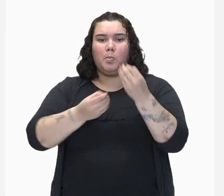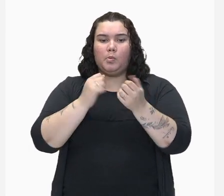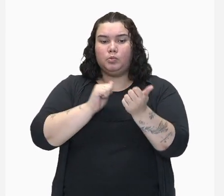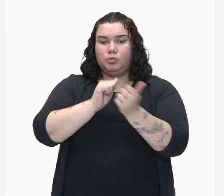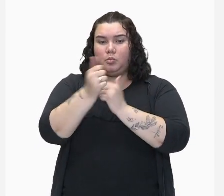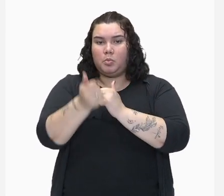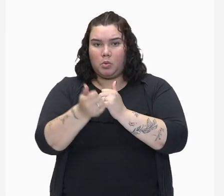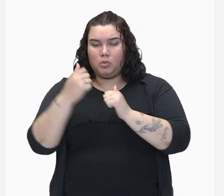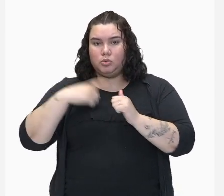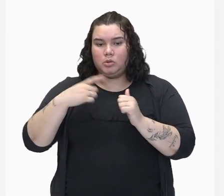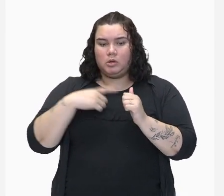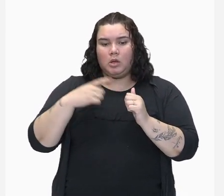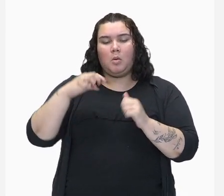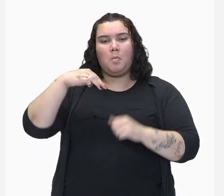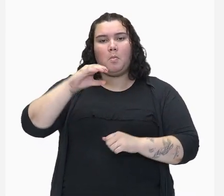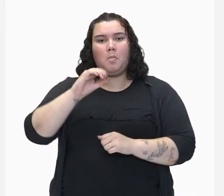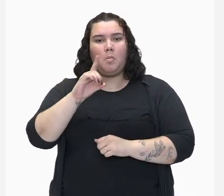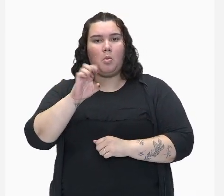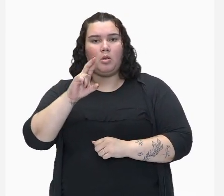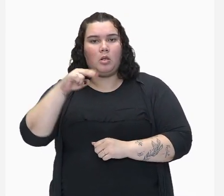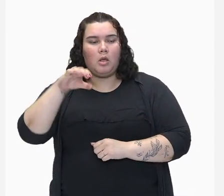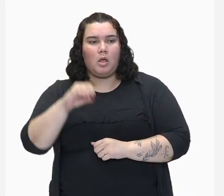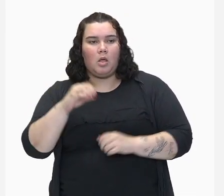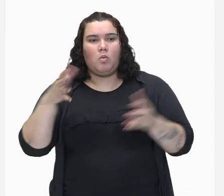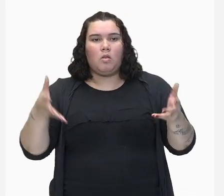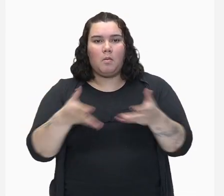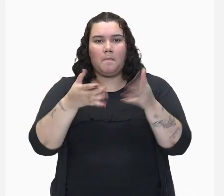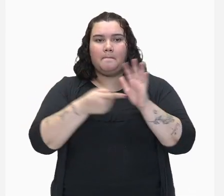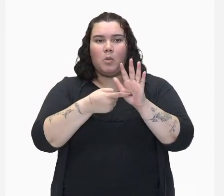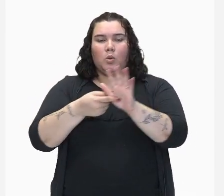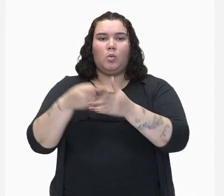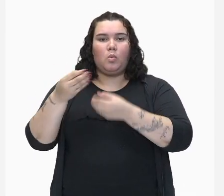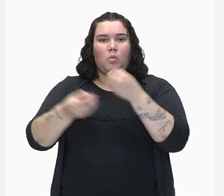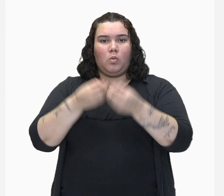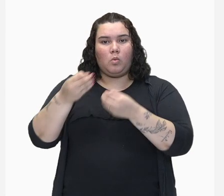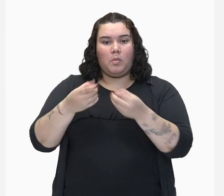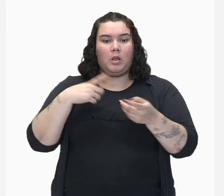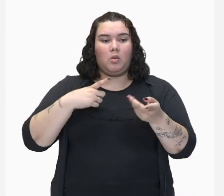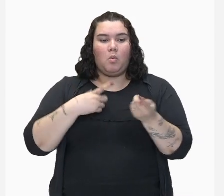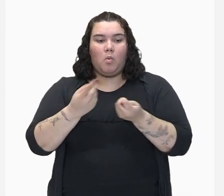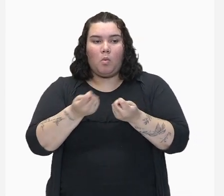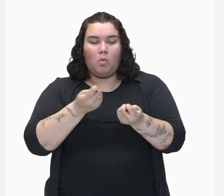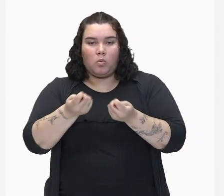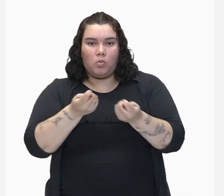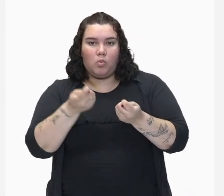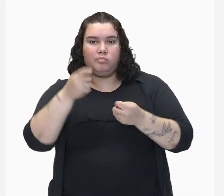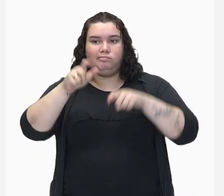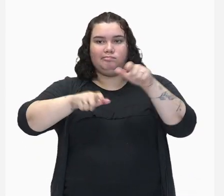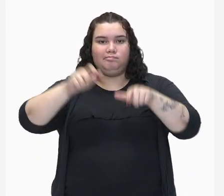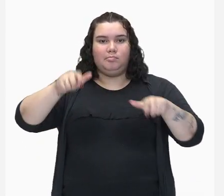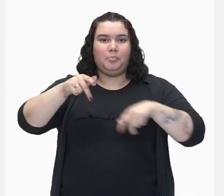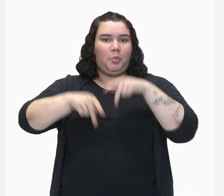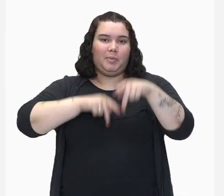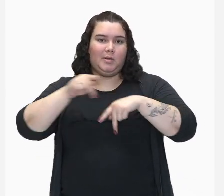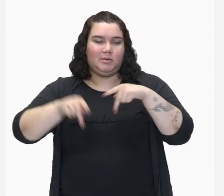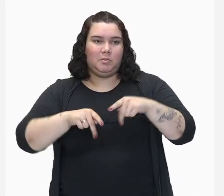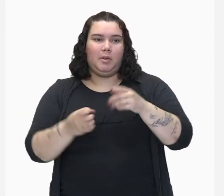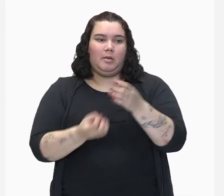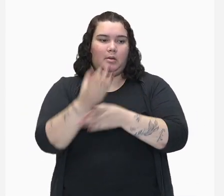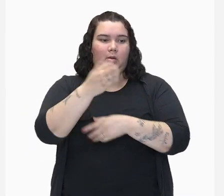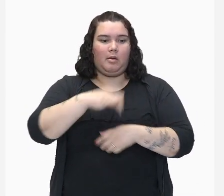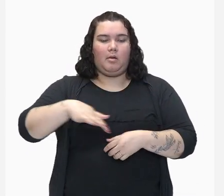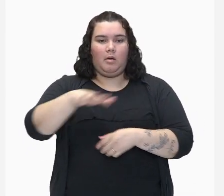reflete processos de civilização, funcionando como uma forma de controlar as emoções e criar espaços para